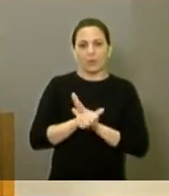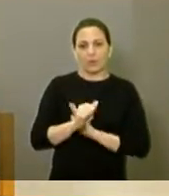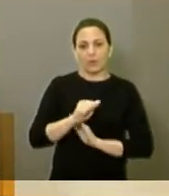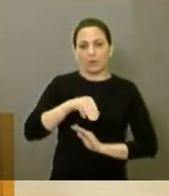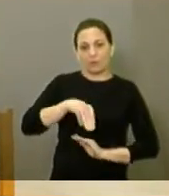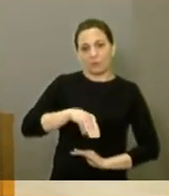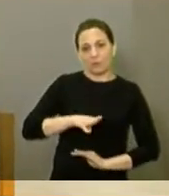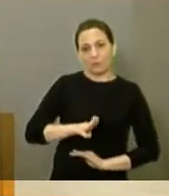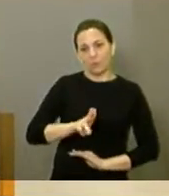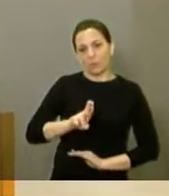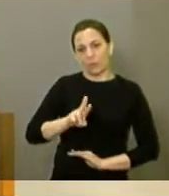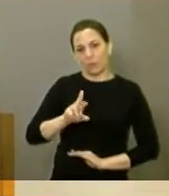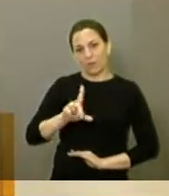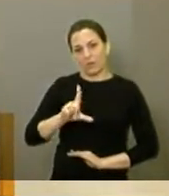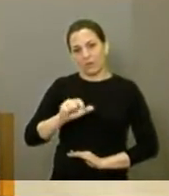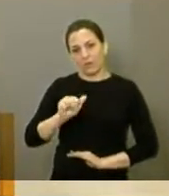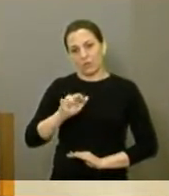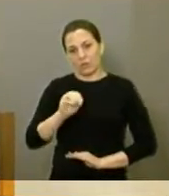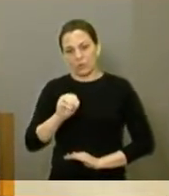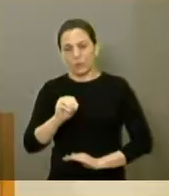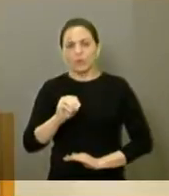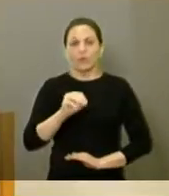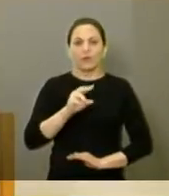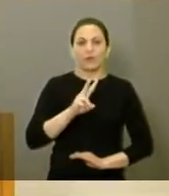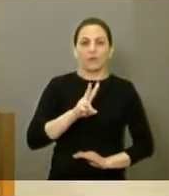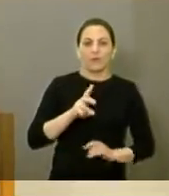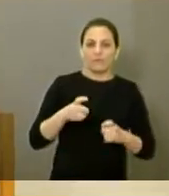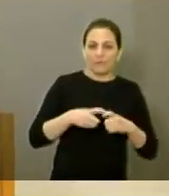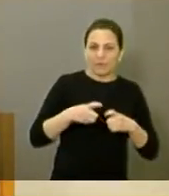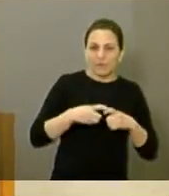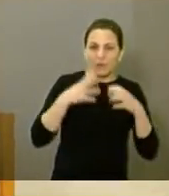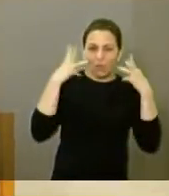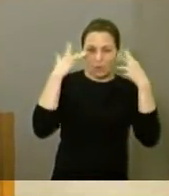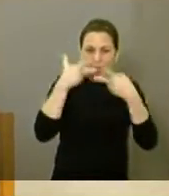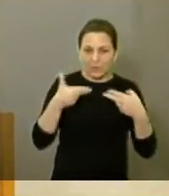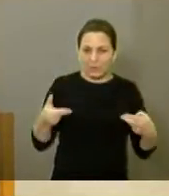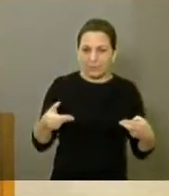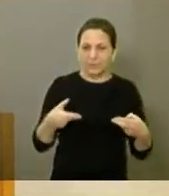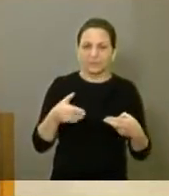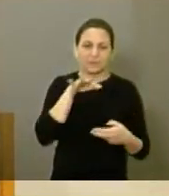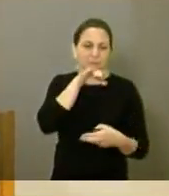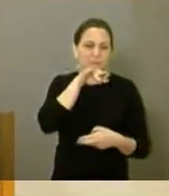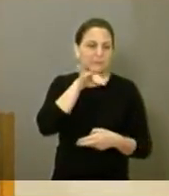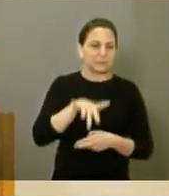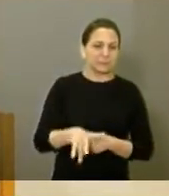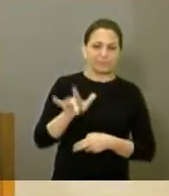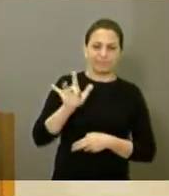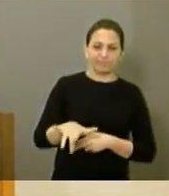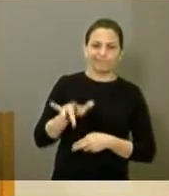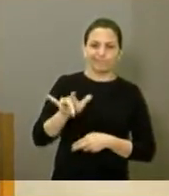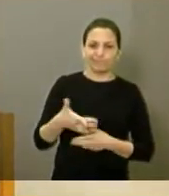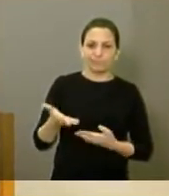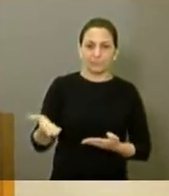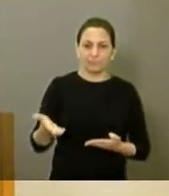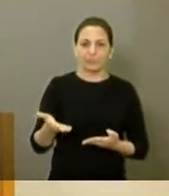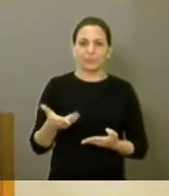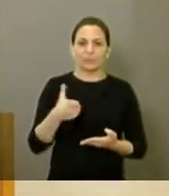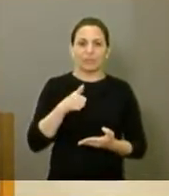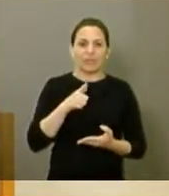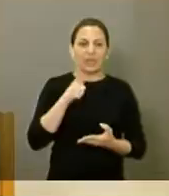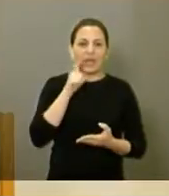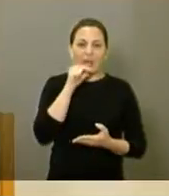veterinário lá no pinheirinho aquilo estava deplorável infiltração